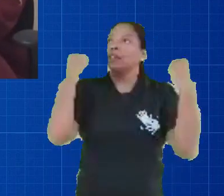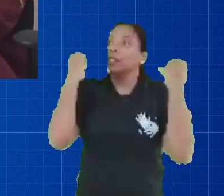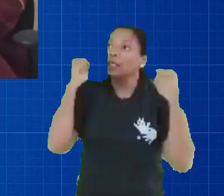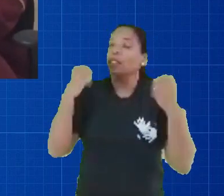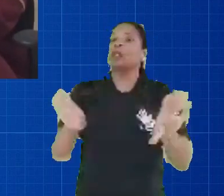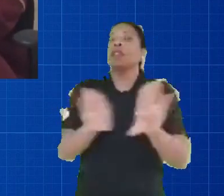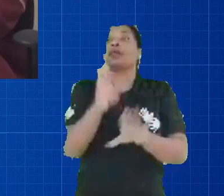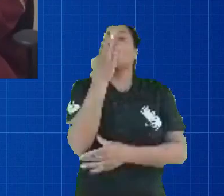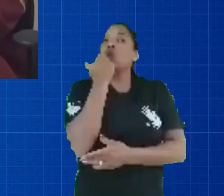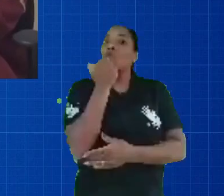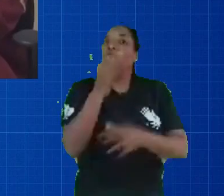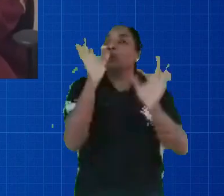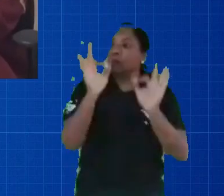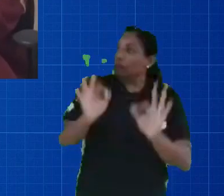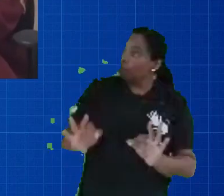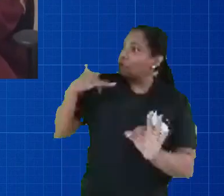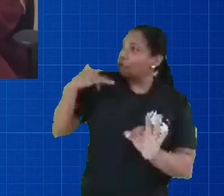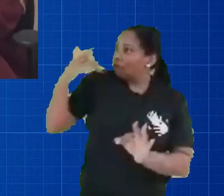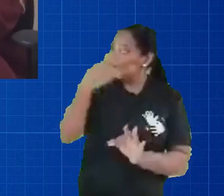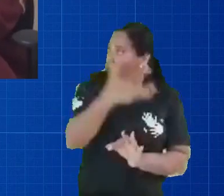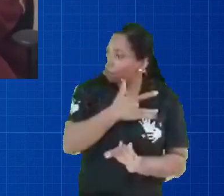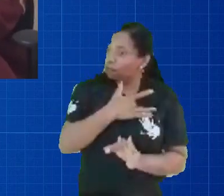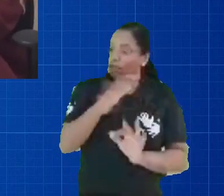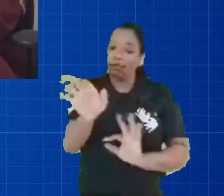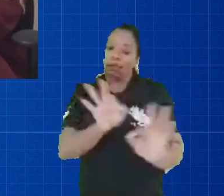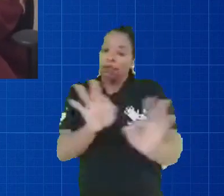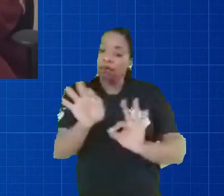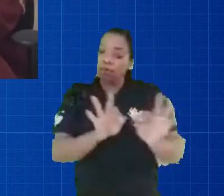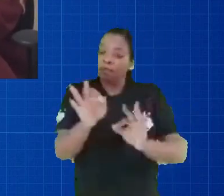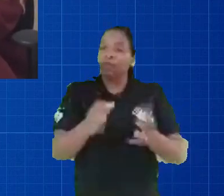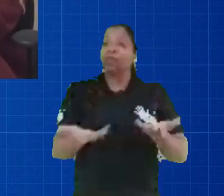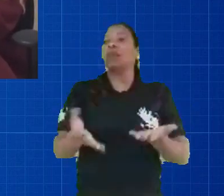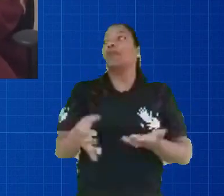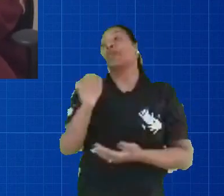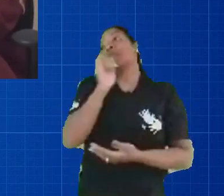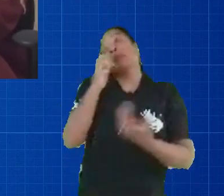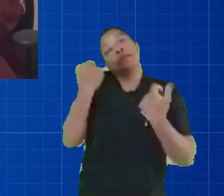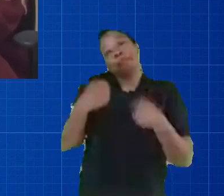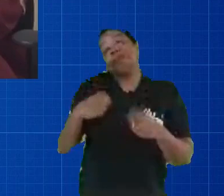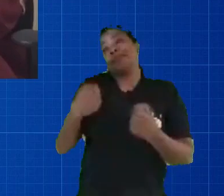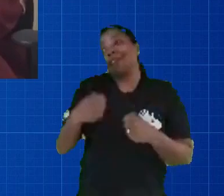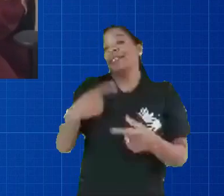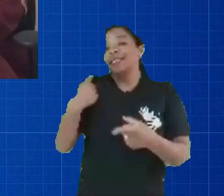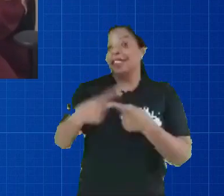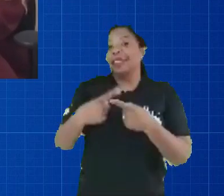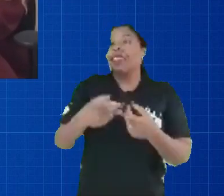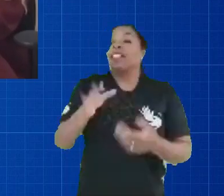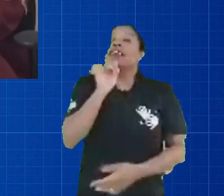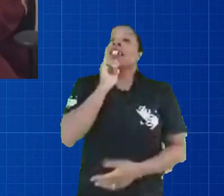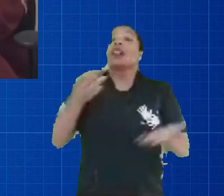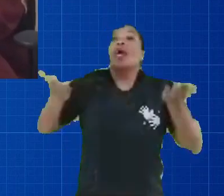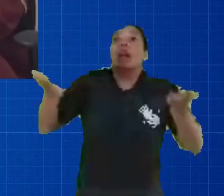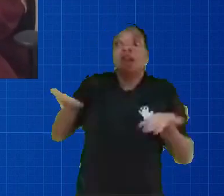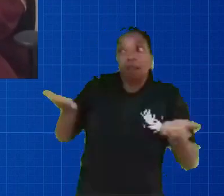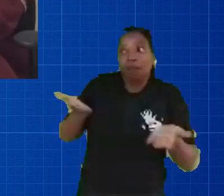mais regrada, né? Tomar água também, principalmente agora no inverno, a gente acaba esquecendo, né? Oferece também para as